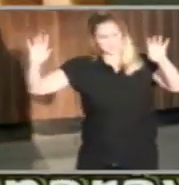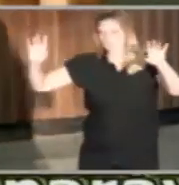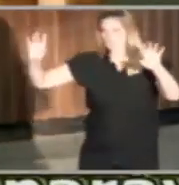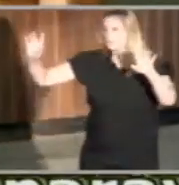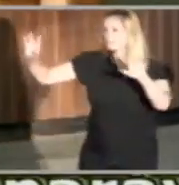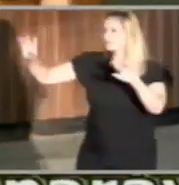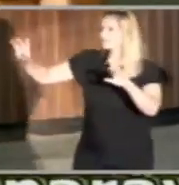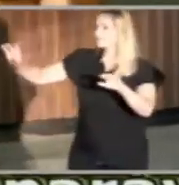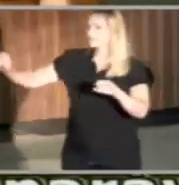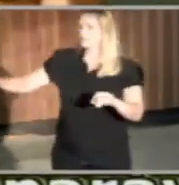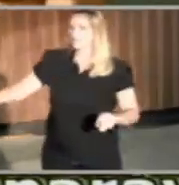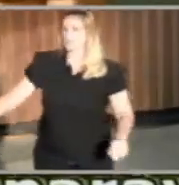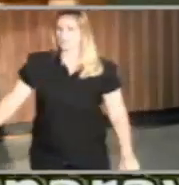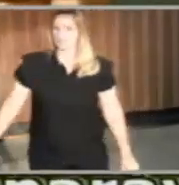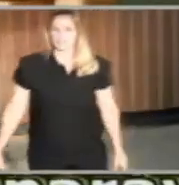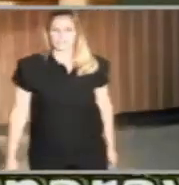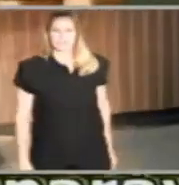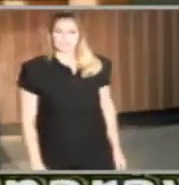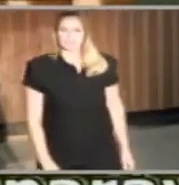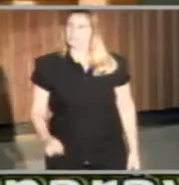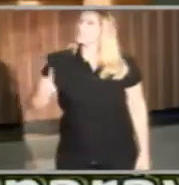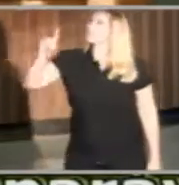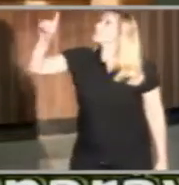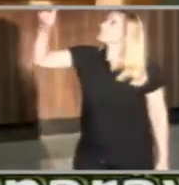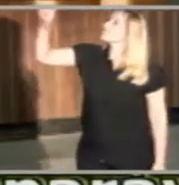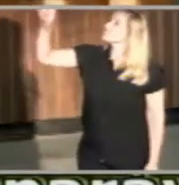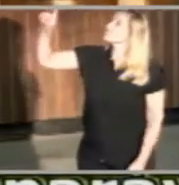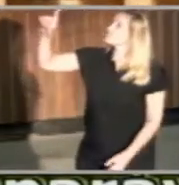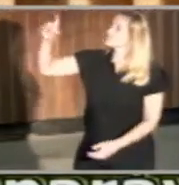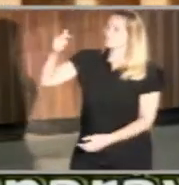Não há outro como Ele. És